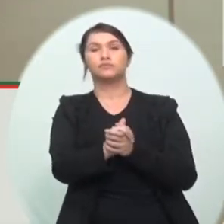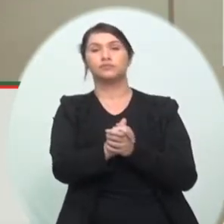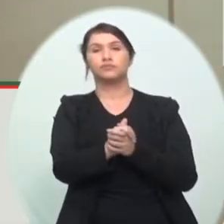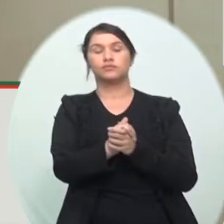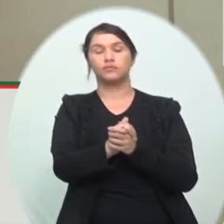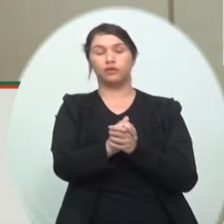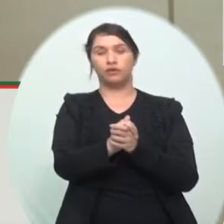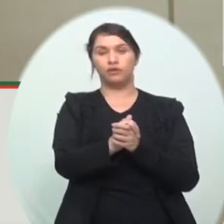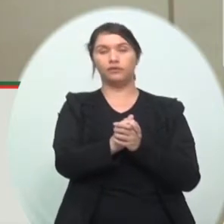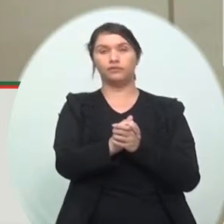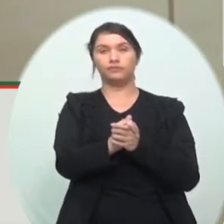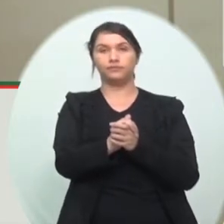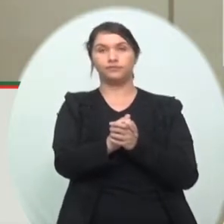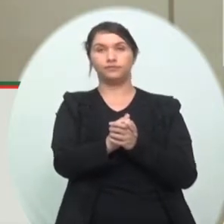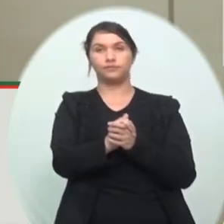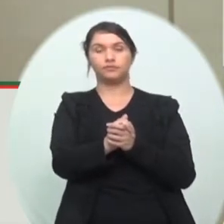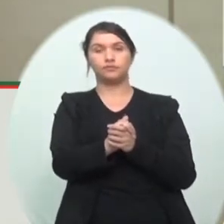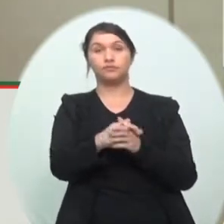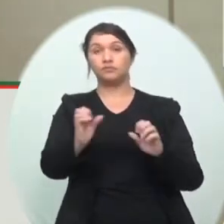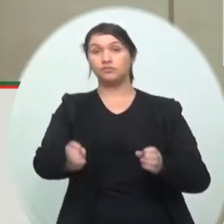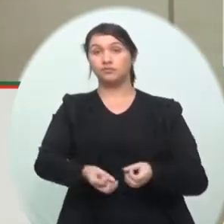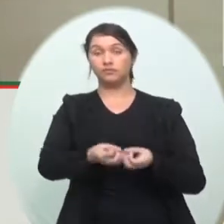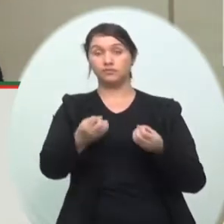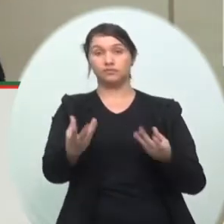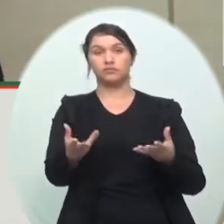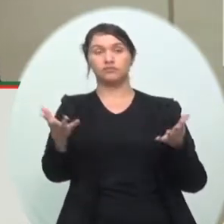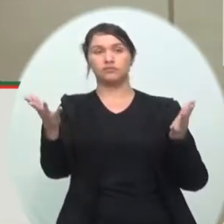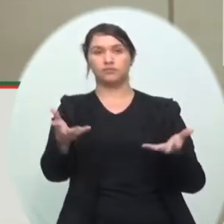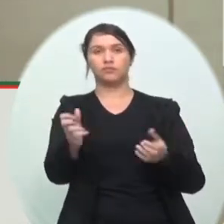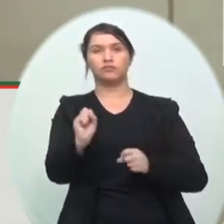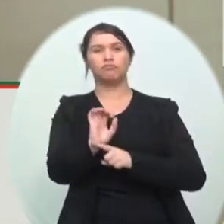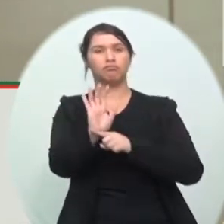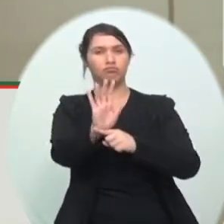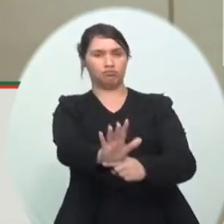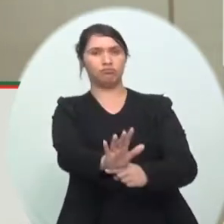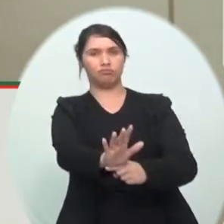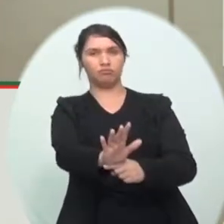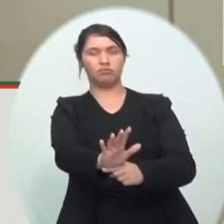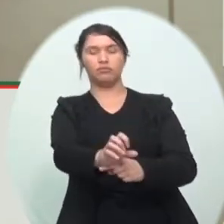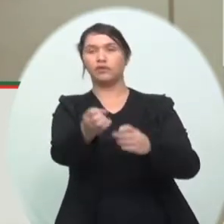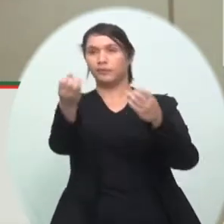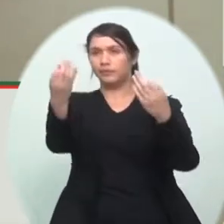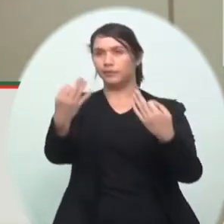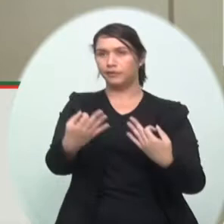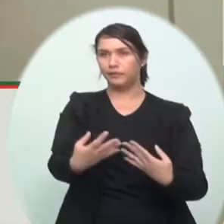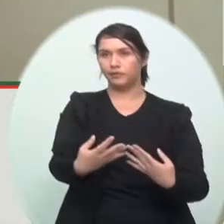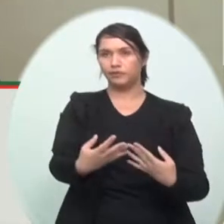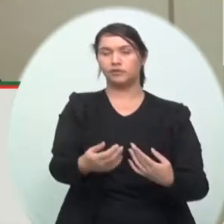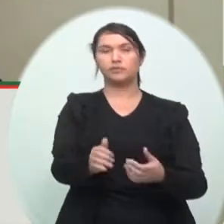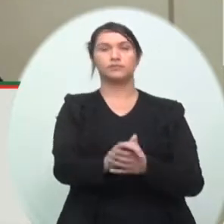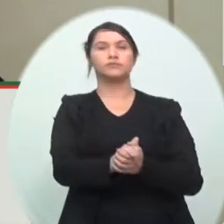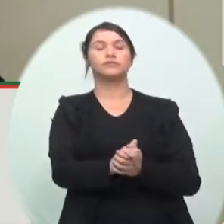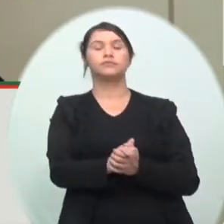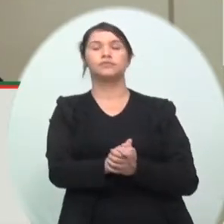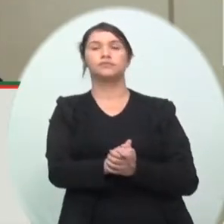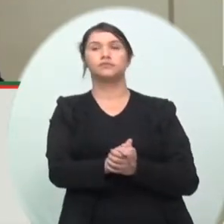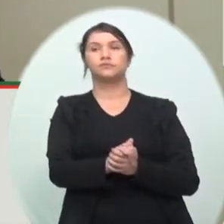Centro de Inovação, e para contribuir, inclusive, com aquilo que o Marinho está falando